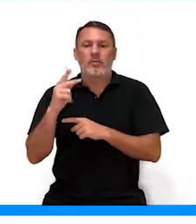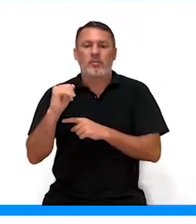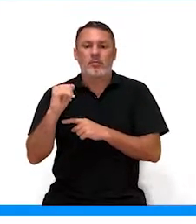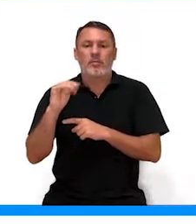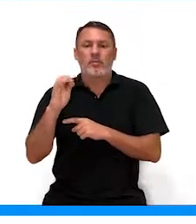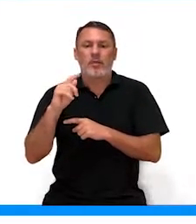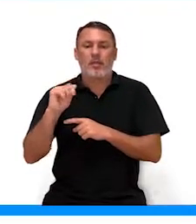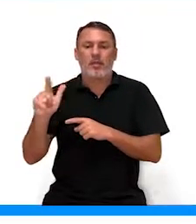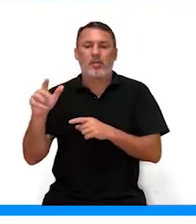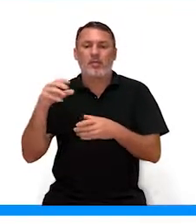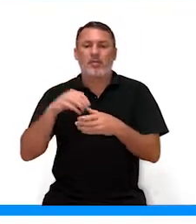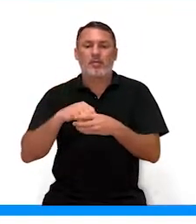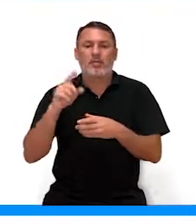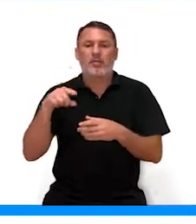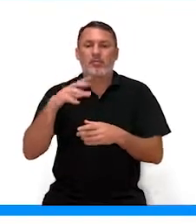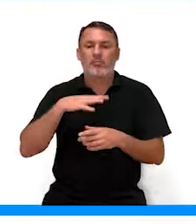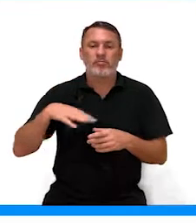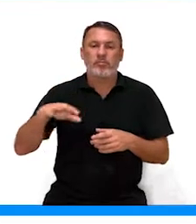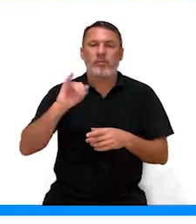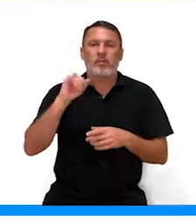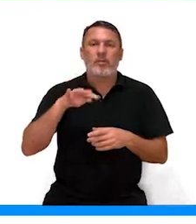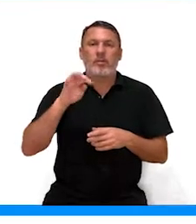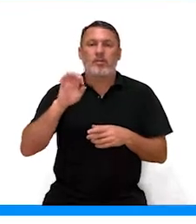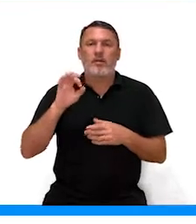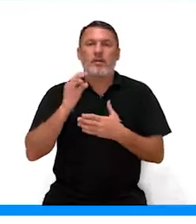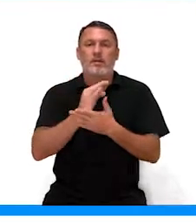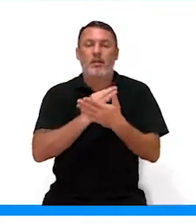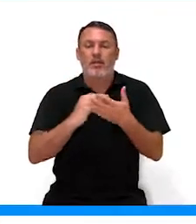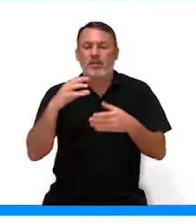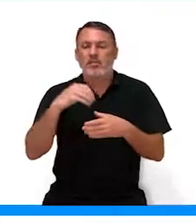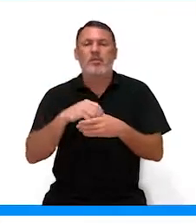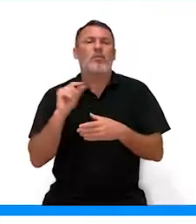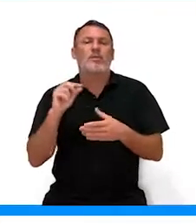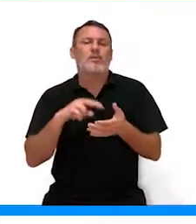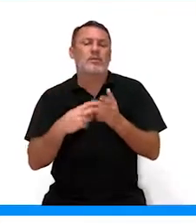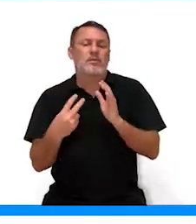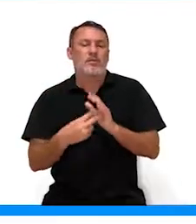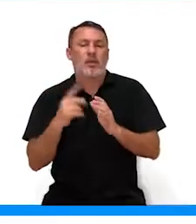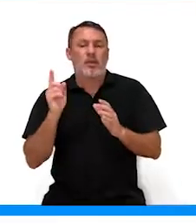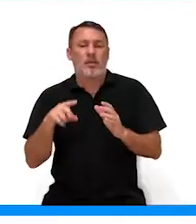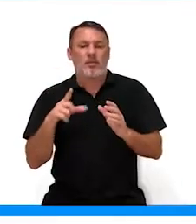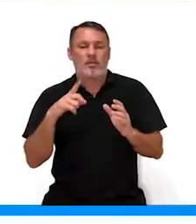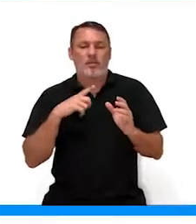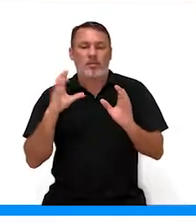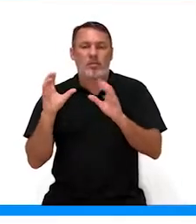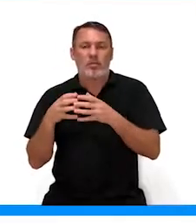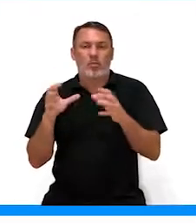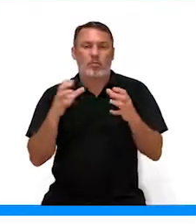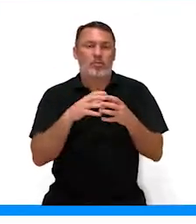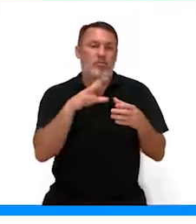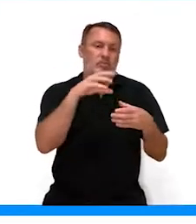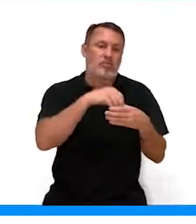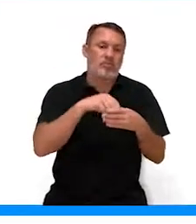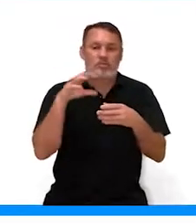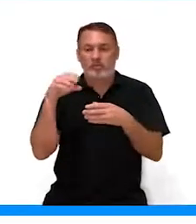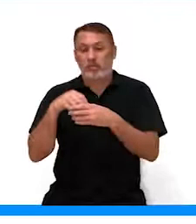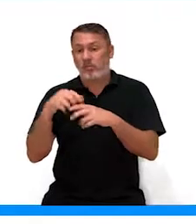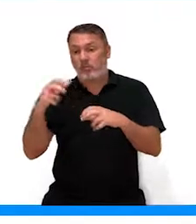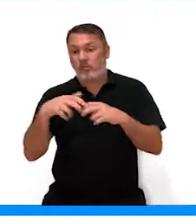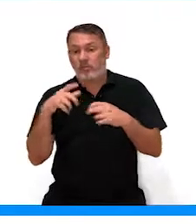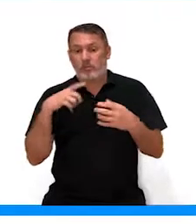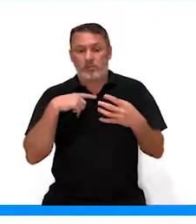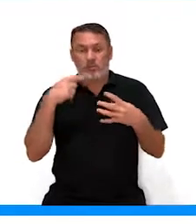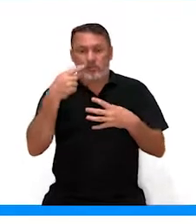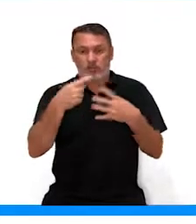Tecido epitelial, em relação à substância intercelular. O que é a substância intercelular? É a substância que está presente entre